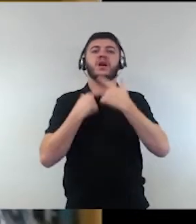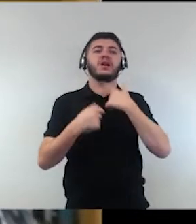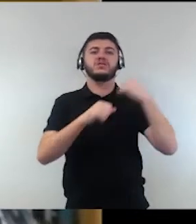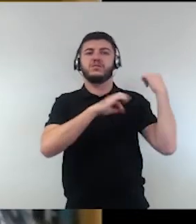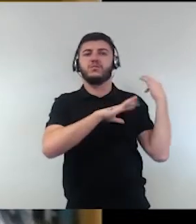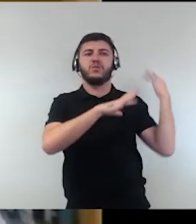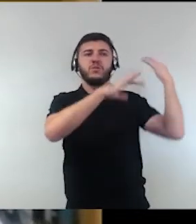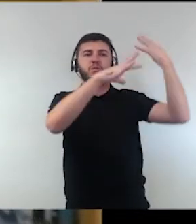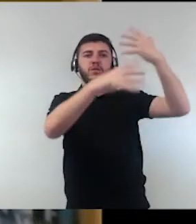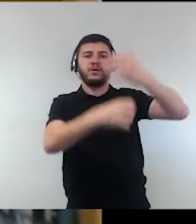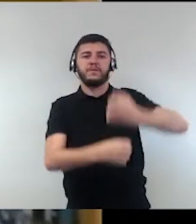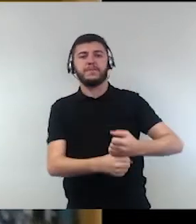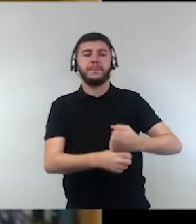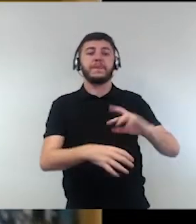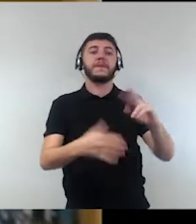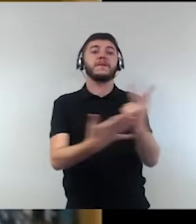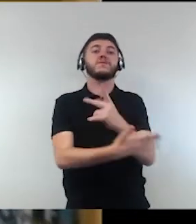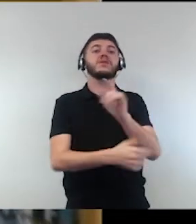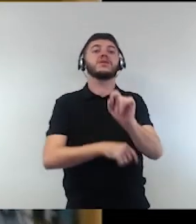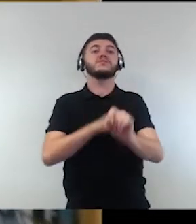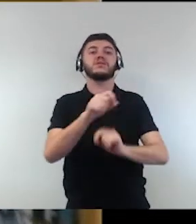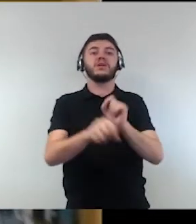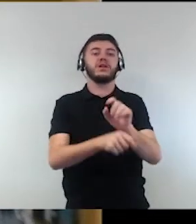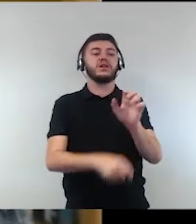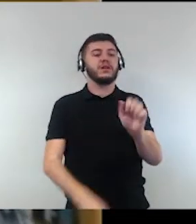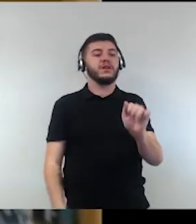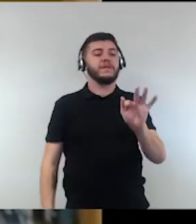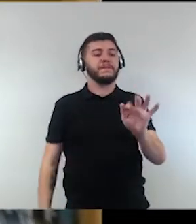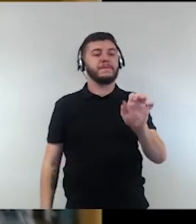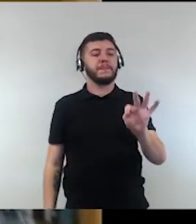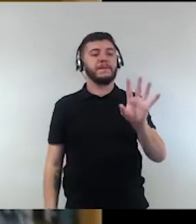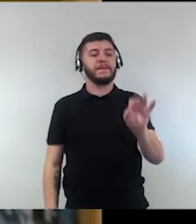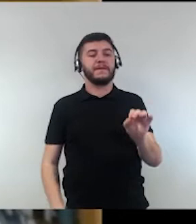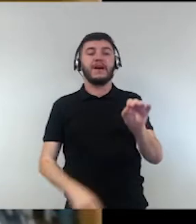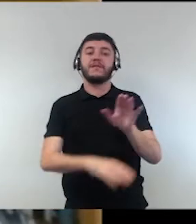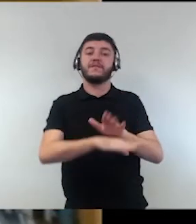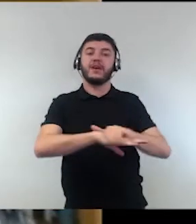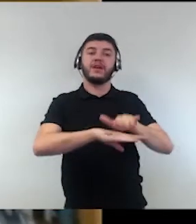pela transcendência vem do afeto. Então, a